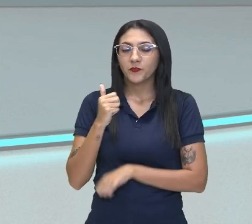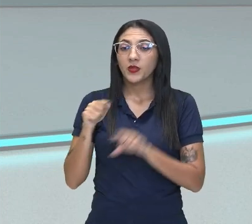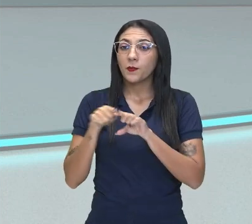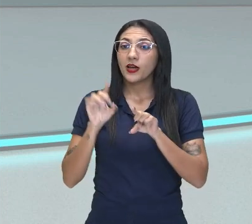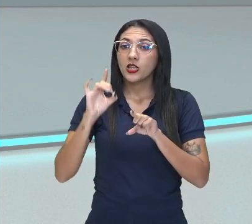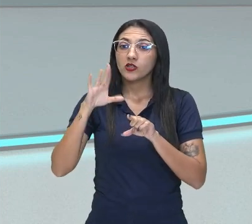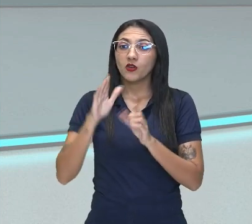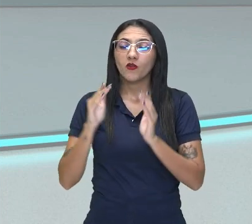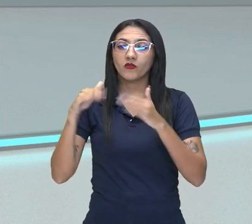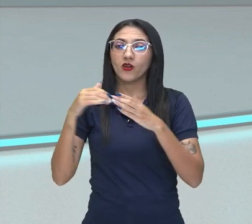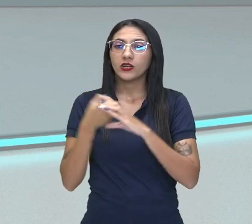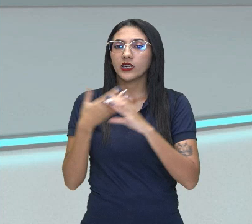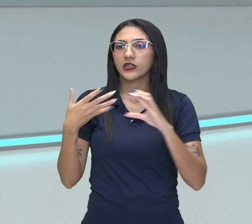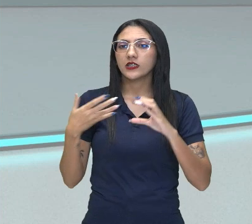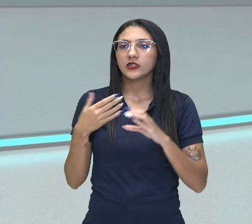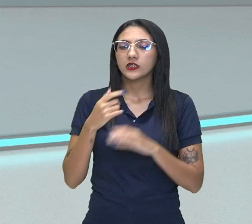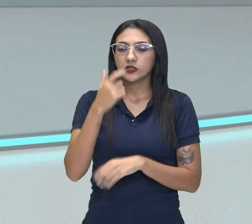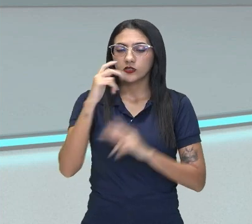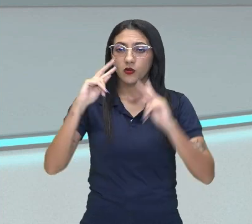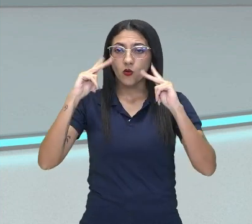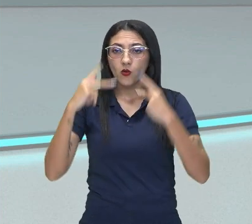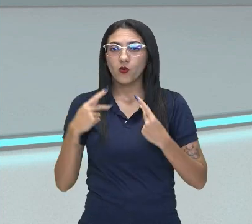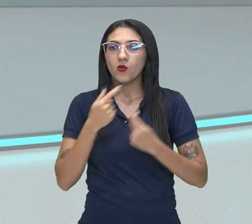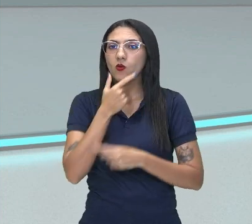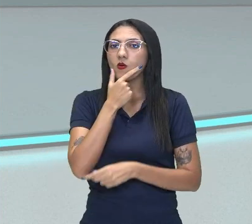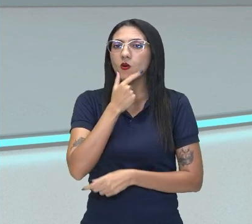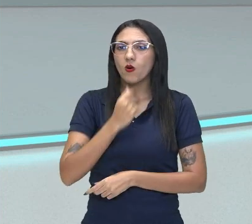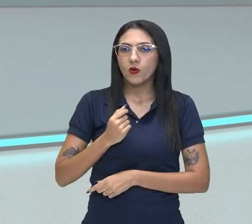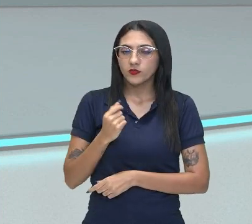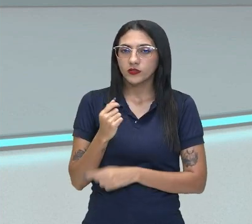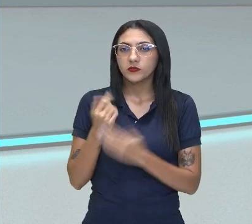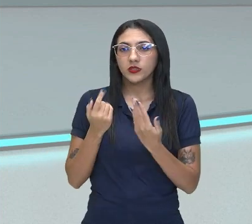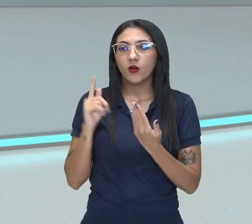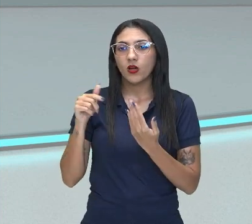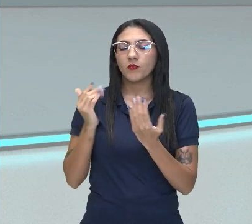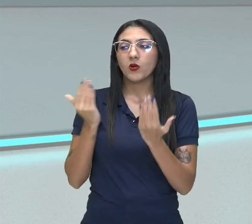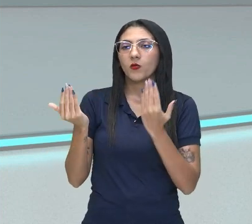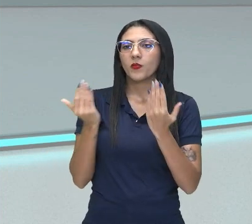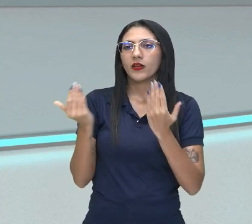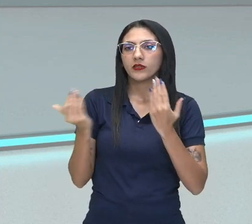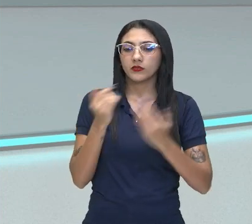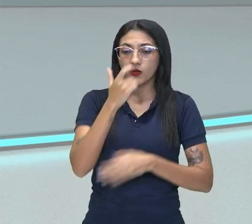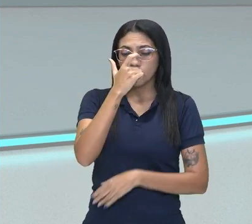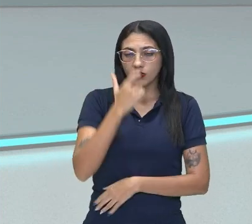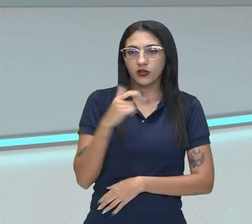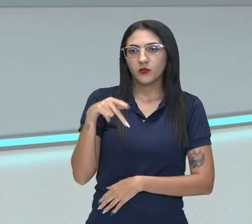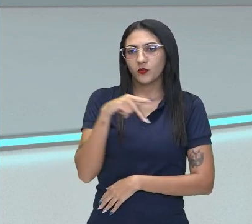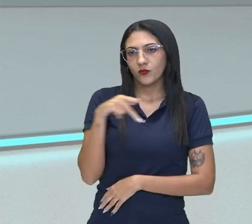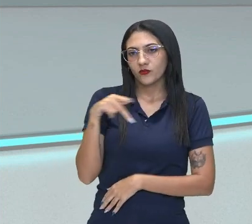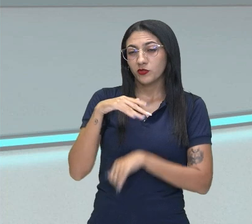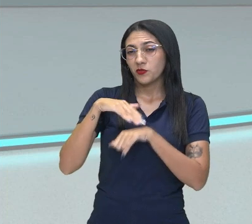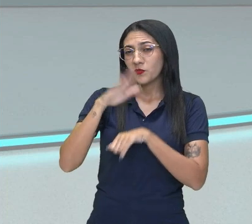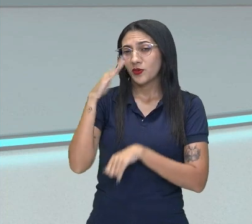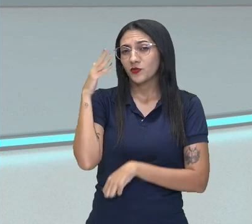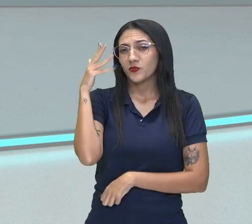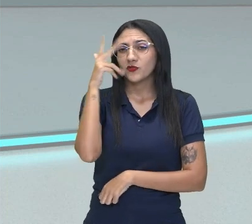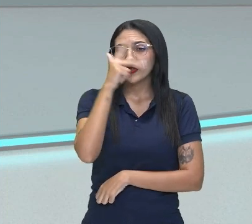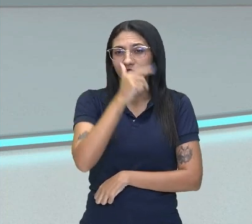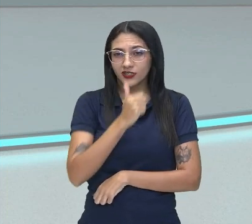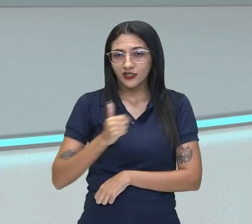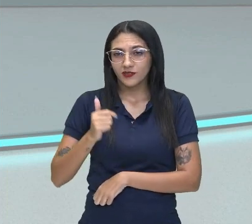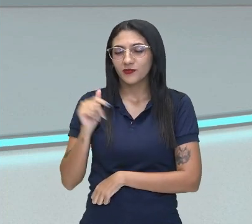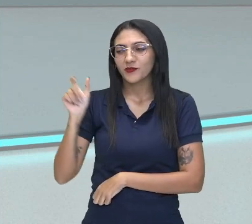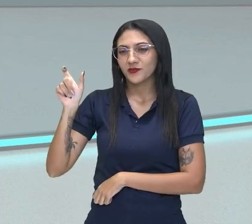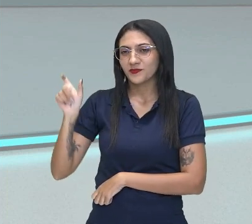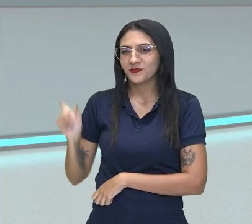homens, ok? Teacher Bragança is more handsome than Bruno. Tem gente que discorda, mas eu não